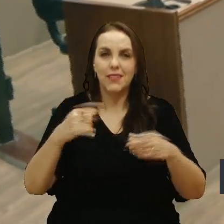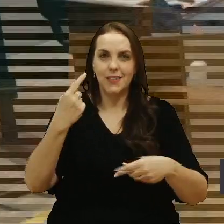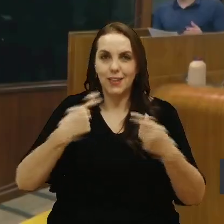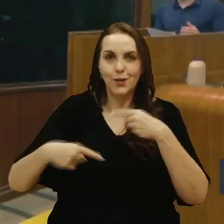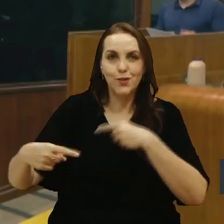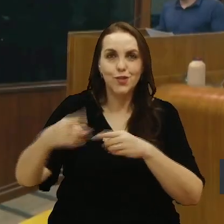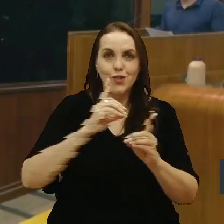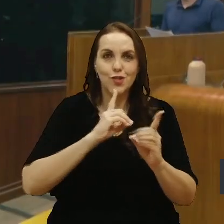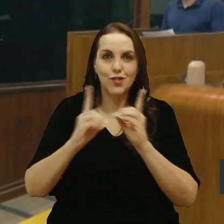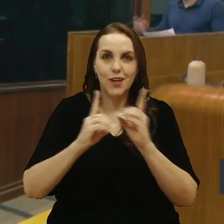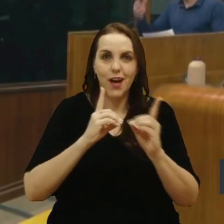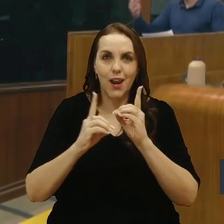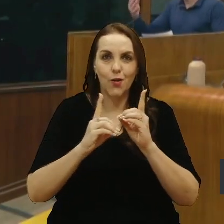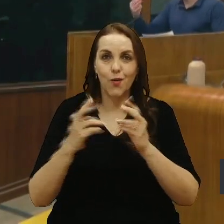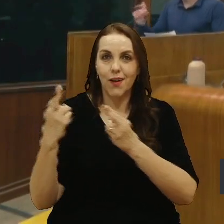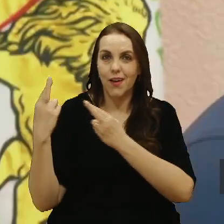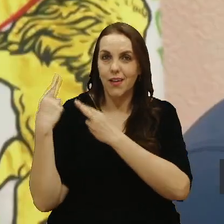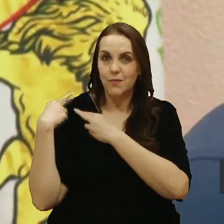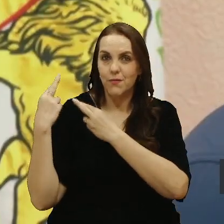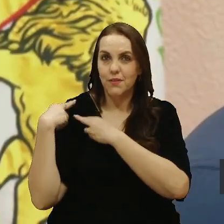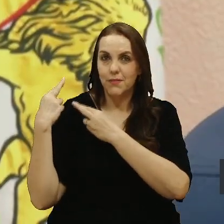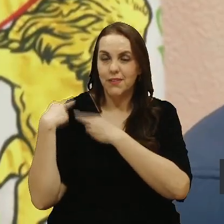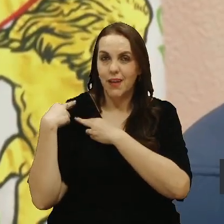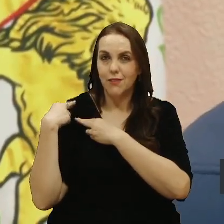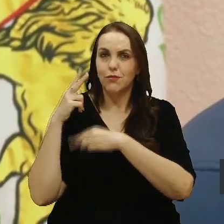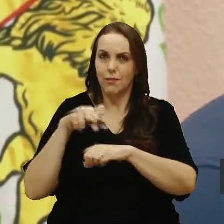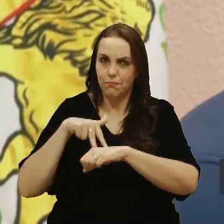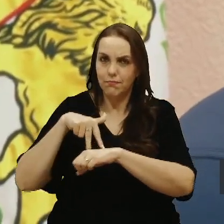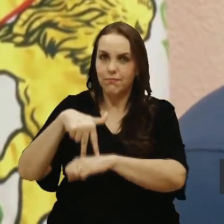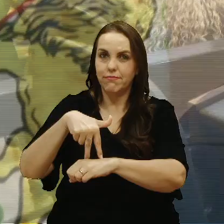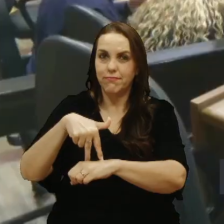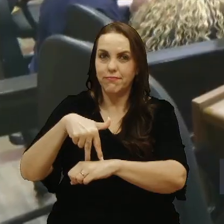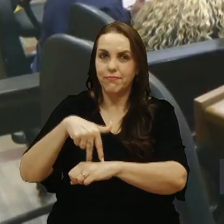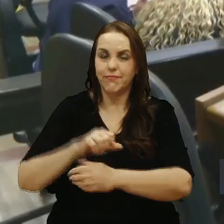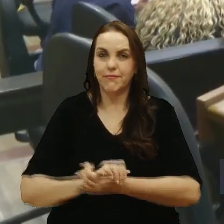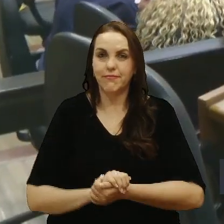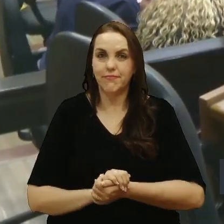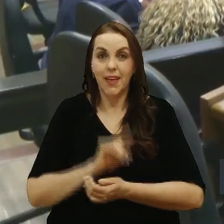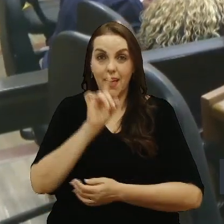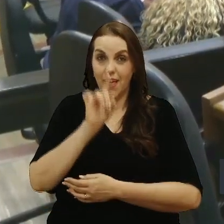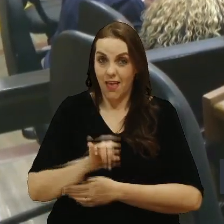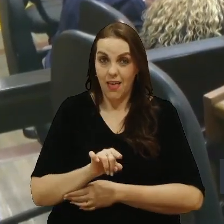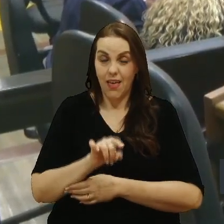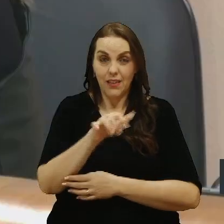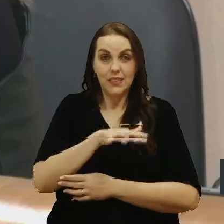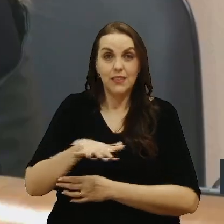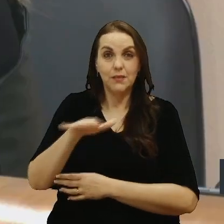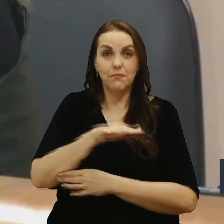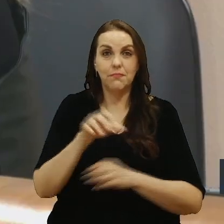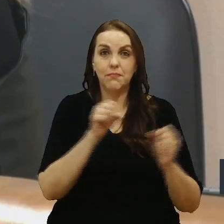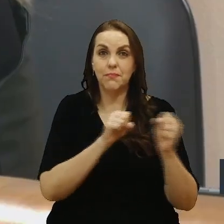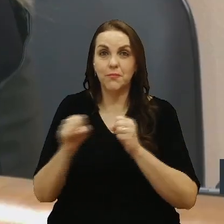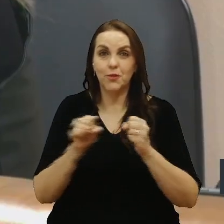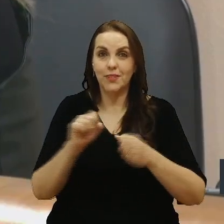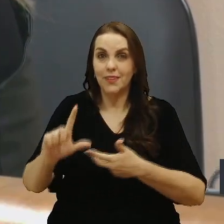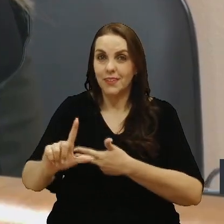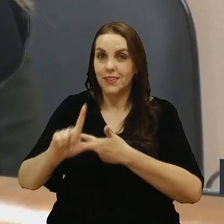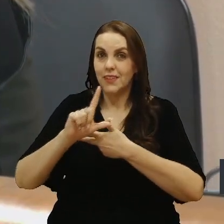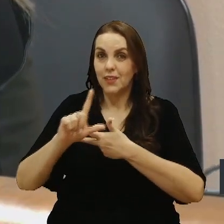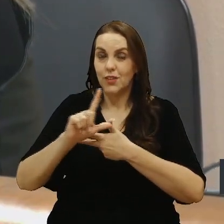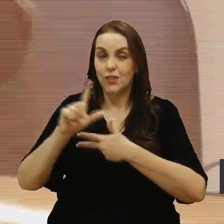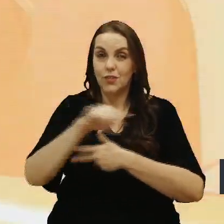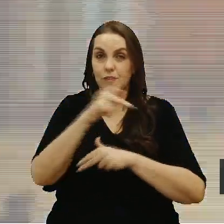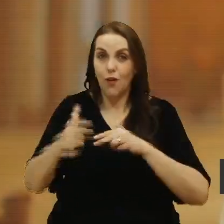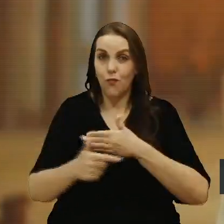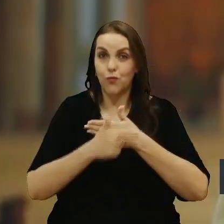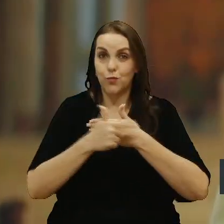diálogo, responsabilidade e posicionamento. É nesse espaço que o Poder Legislativo cumpre o seu